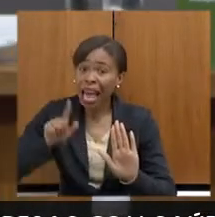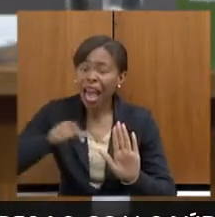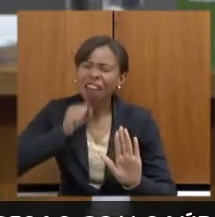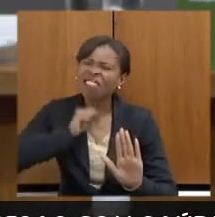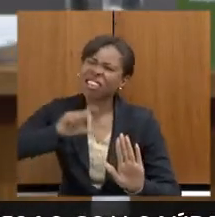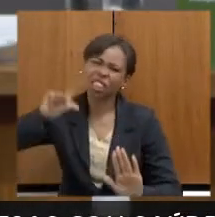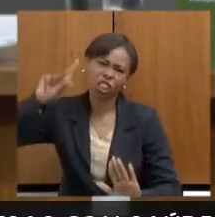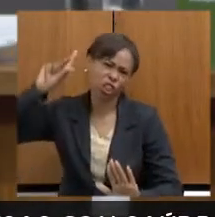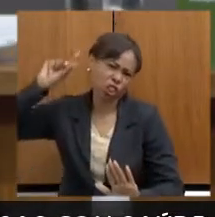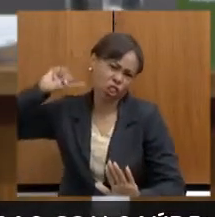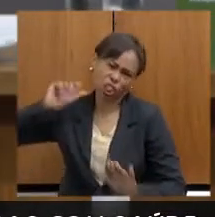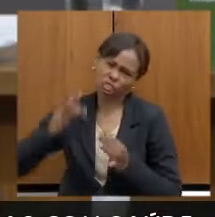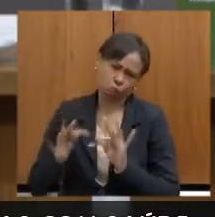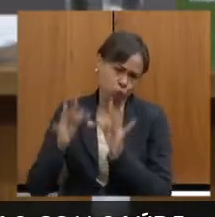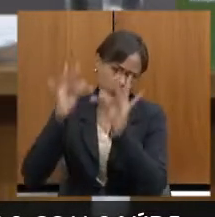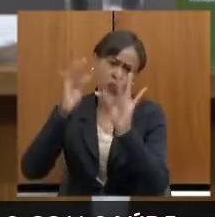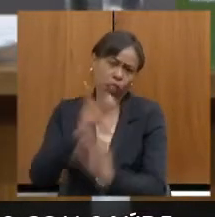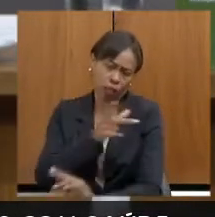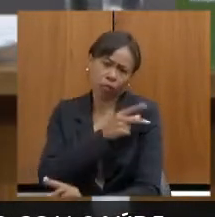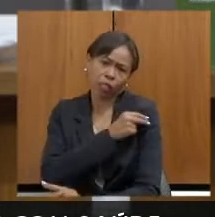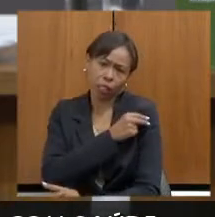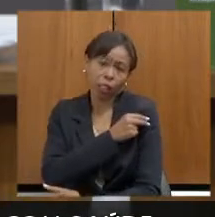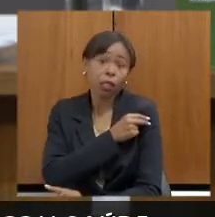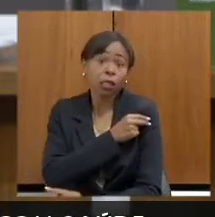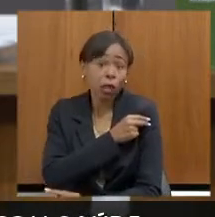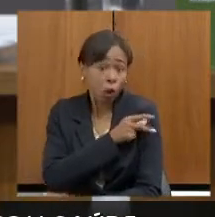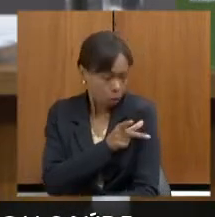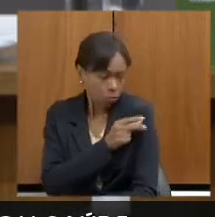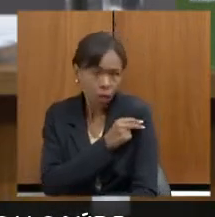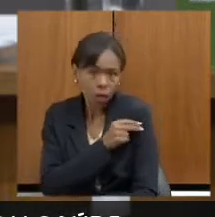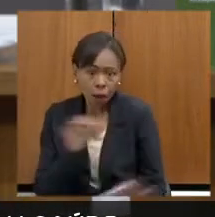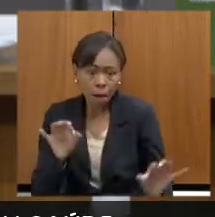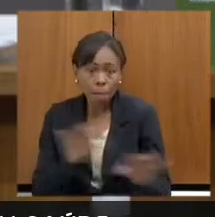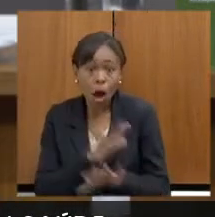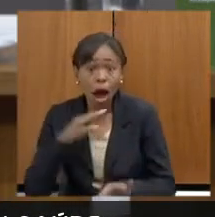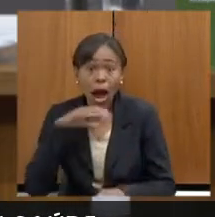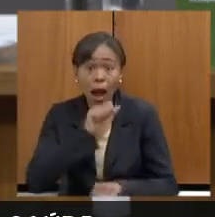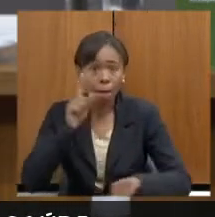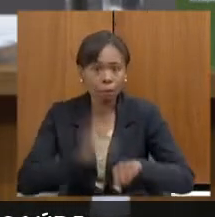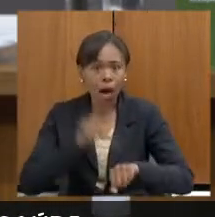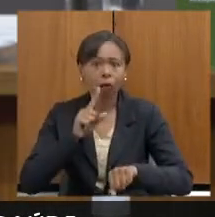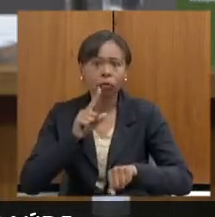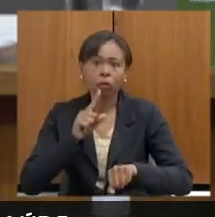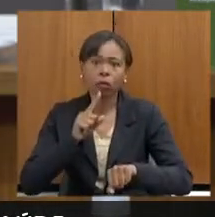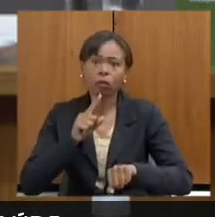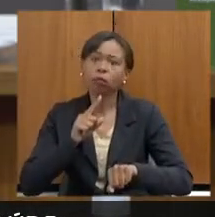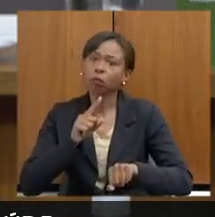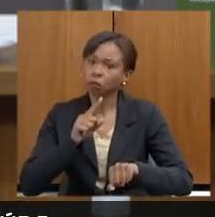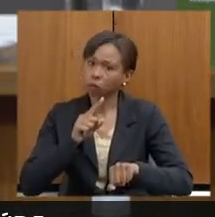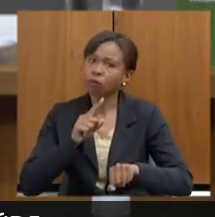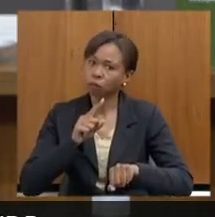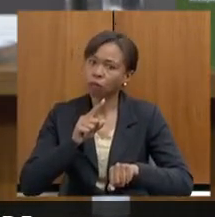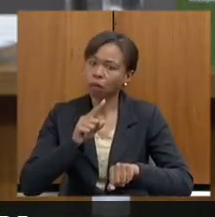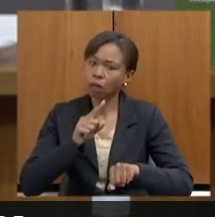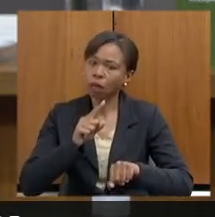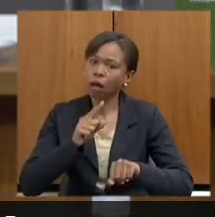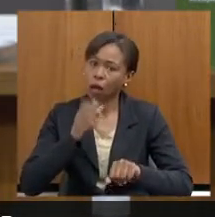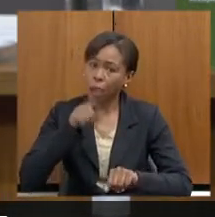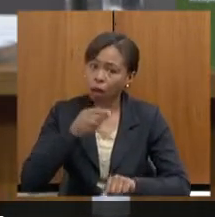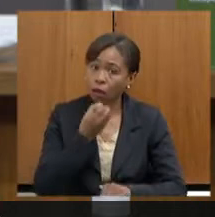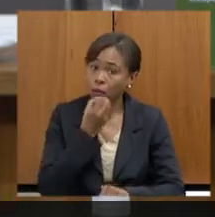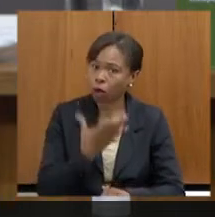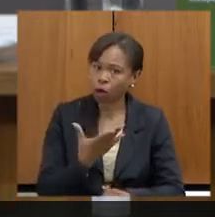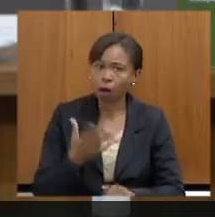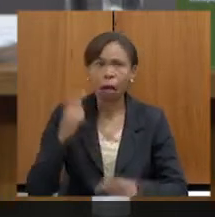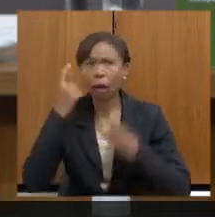nada novo e a vacina ter sido tão rápido feito tem que ser comemorado e não a preocupação que a gente sabe